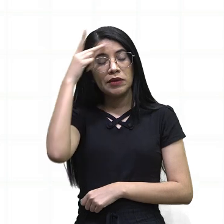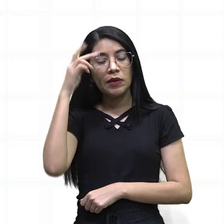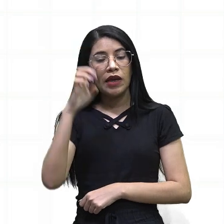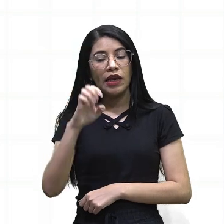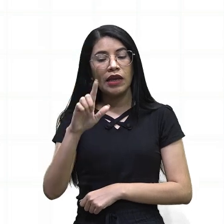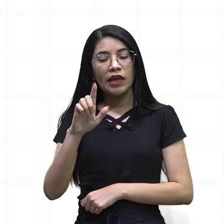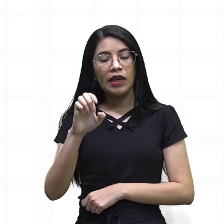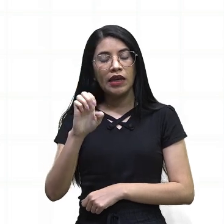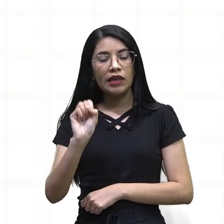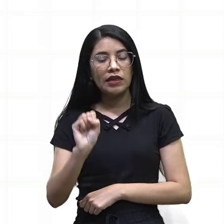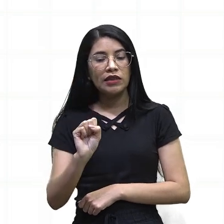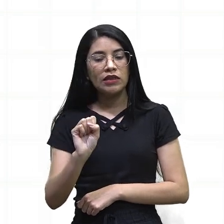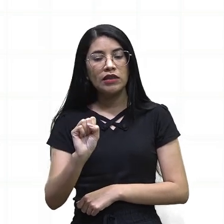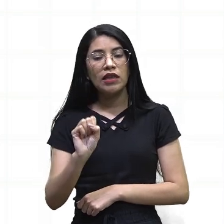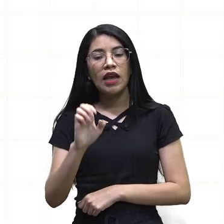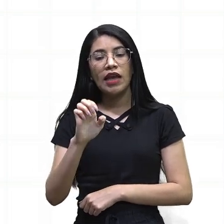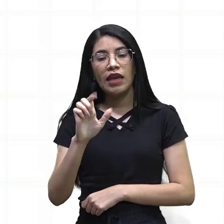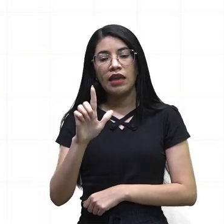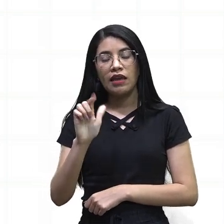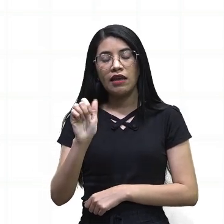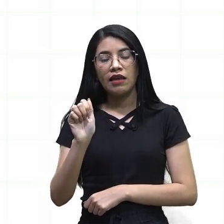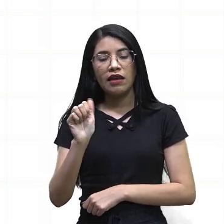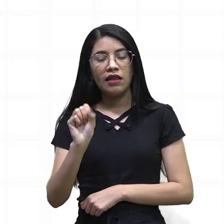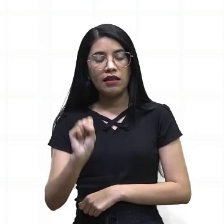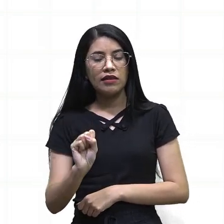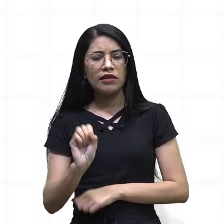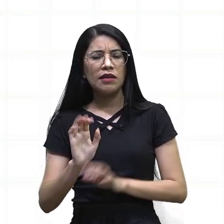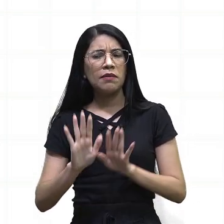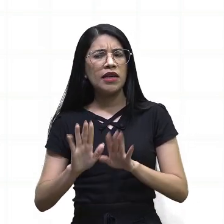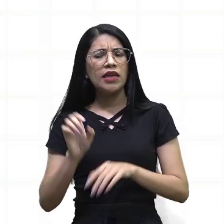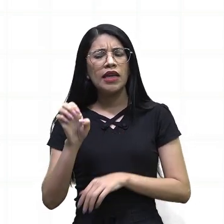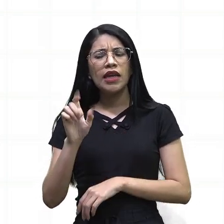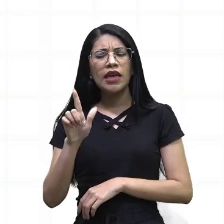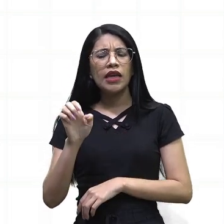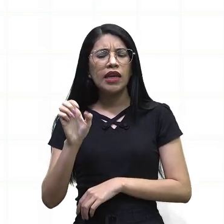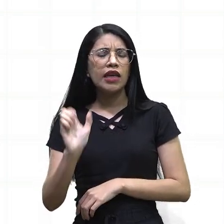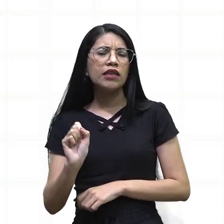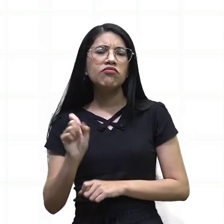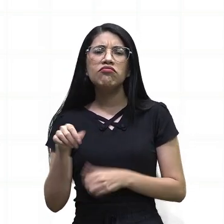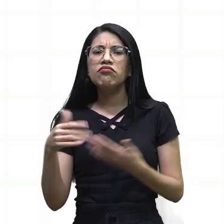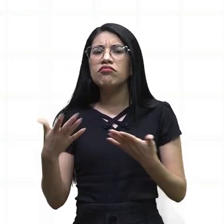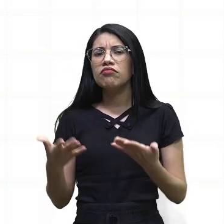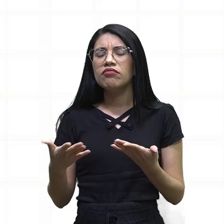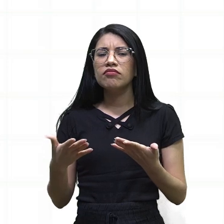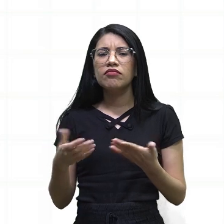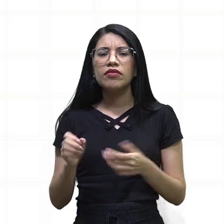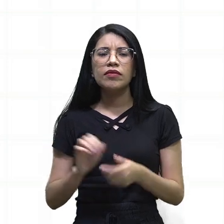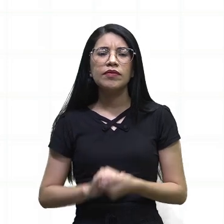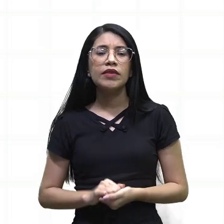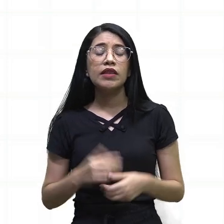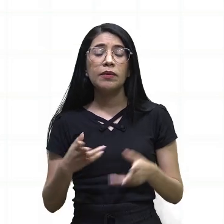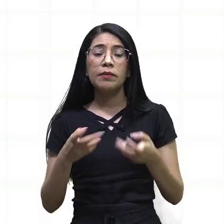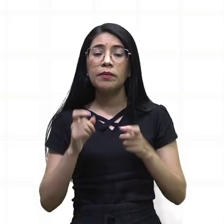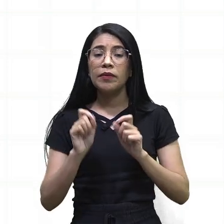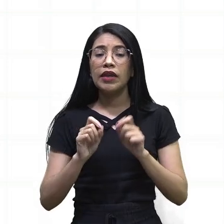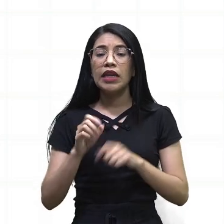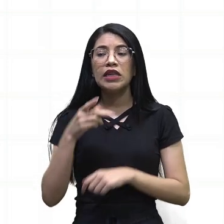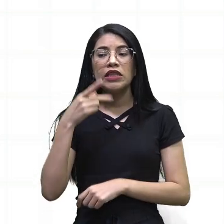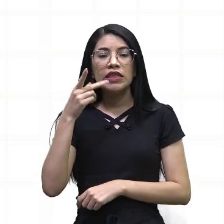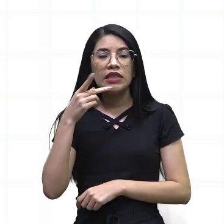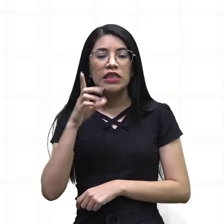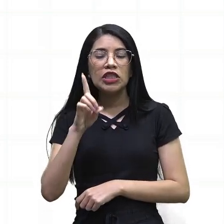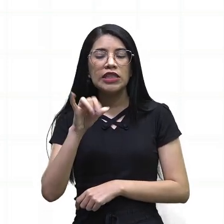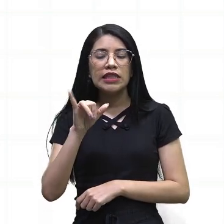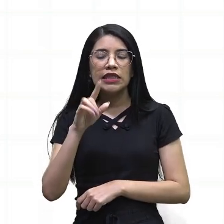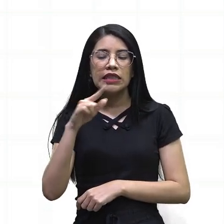Eles ou elas, né? Porém, eu não posso dizer assim, eles, tá, mas eles quem? né? Então perceba que, ó, diziam. Eu